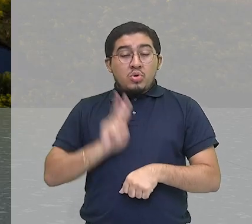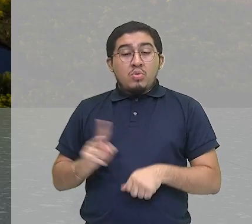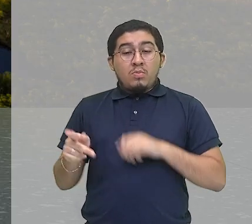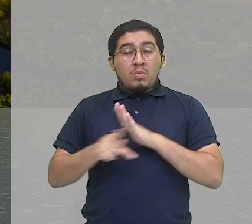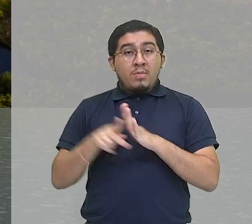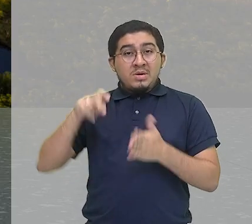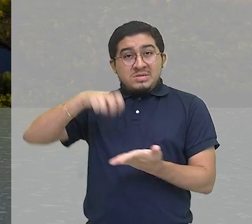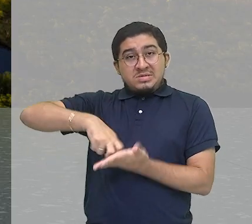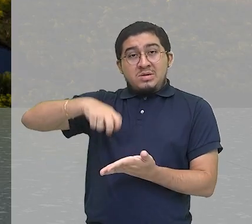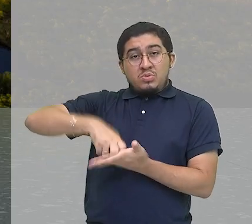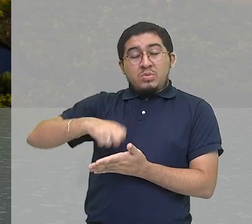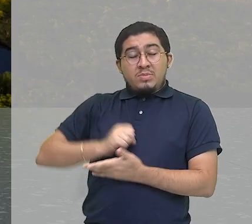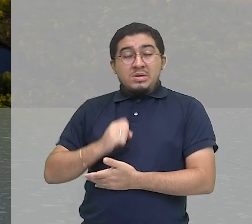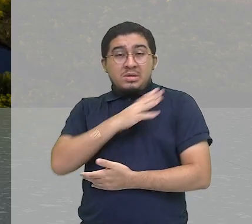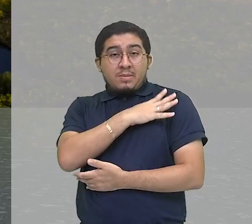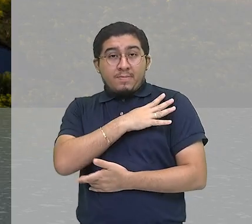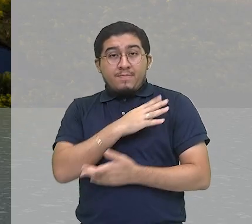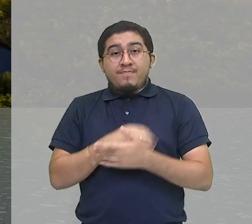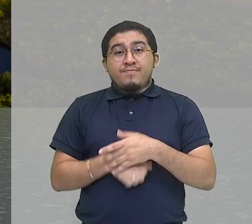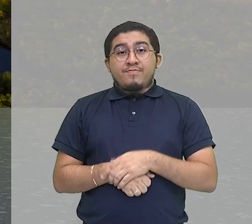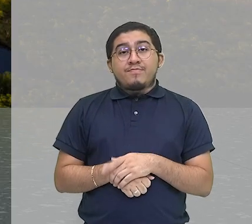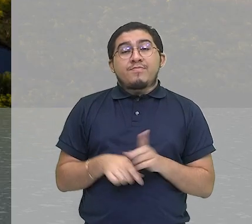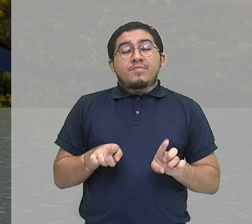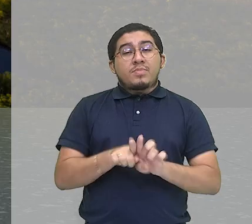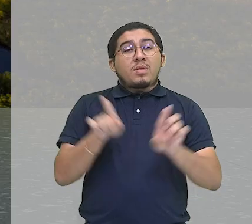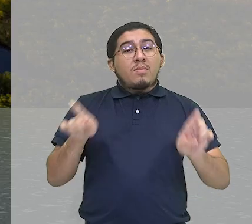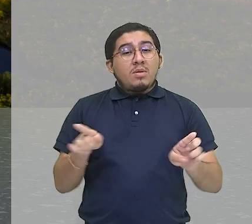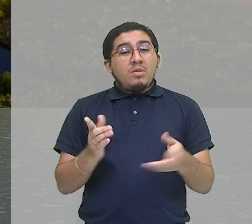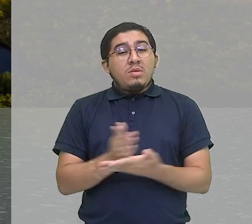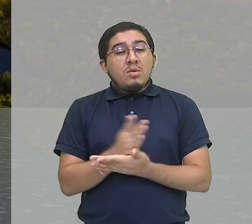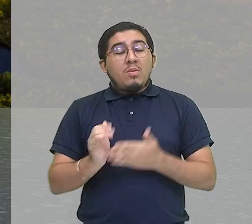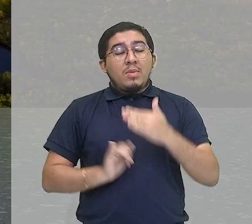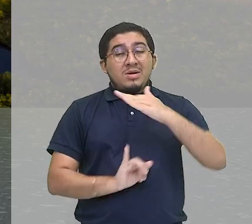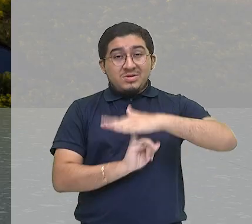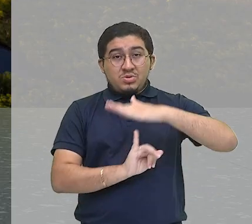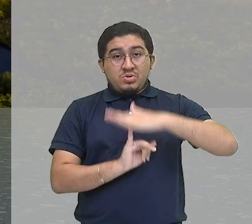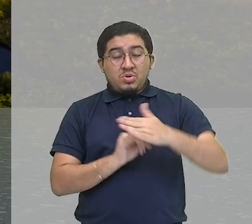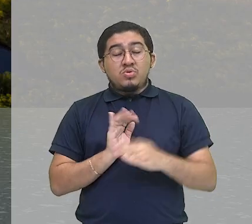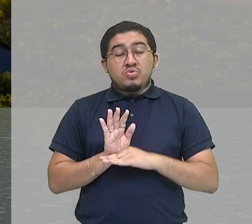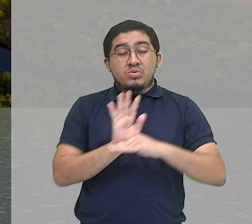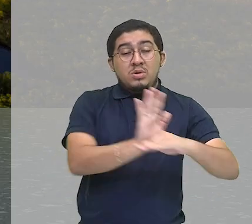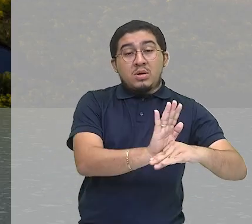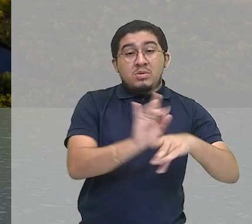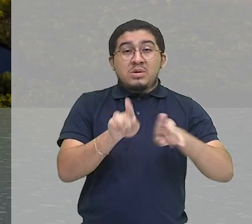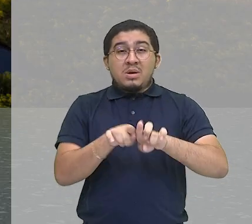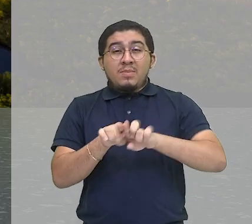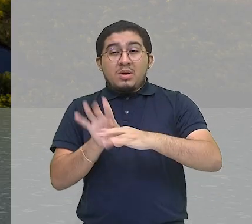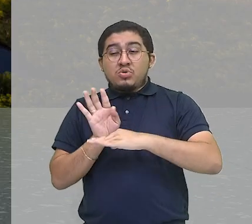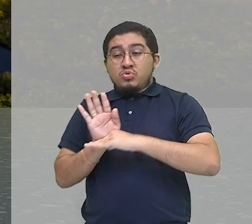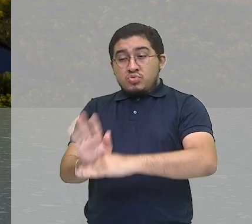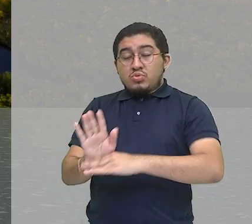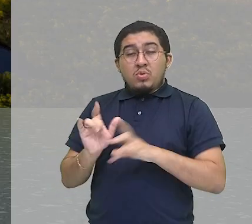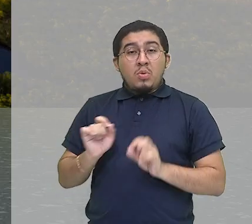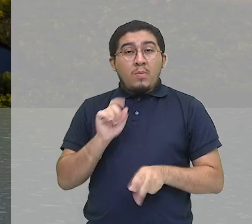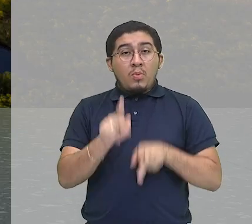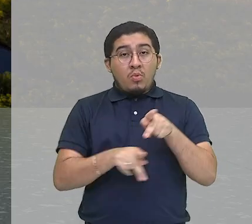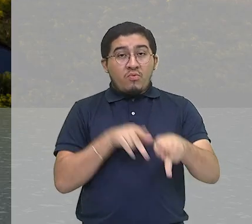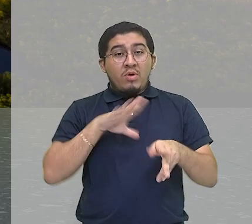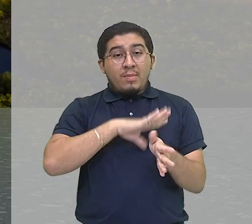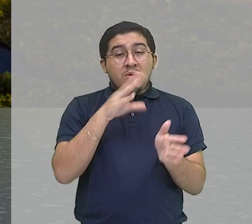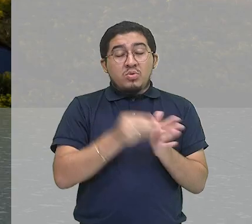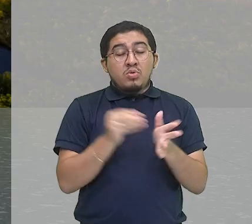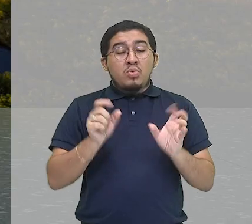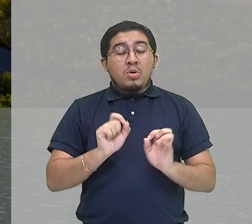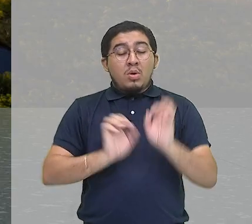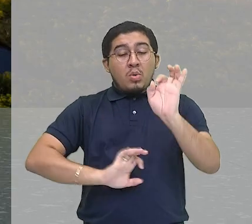ditadura civil-militar. Mas algumas instituições ajudaram e ajudam a população amazônica a